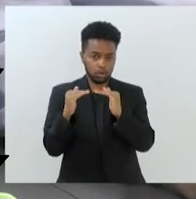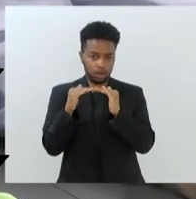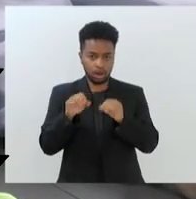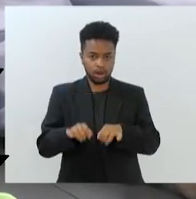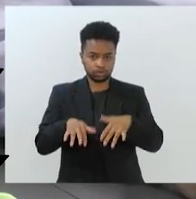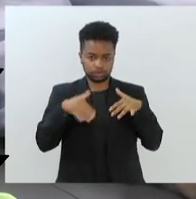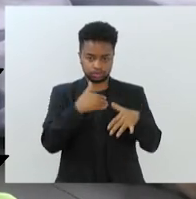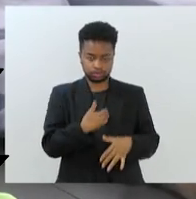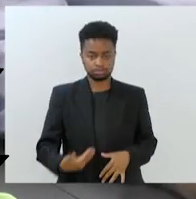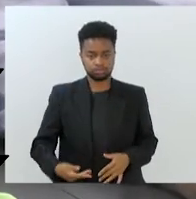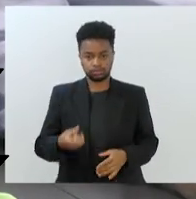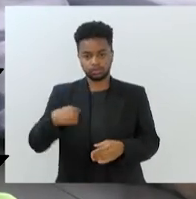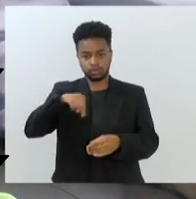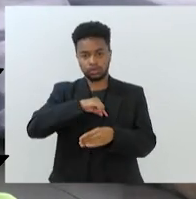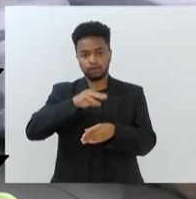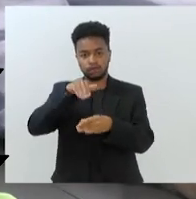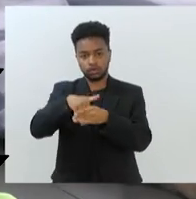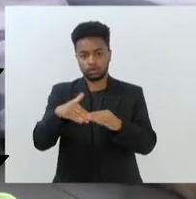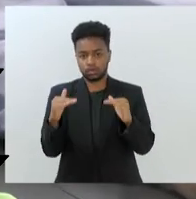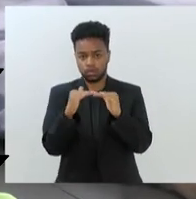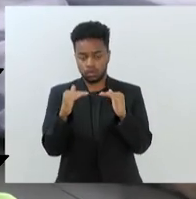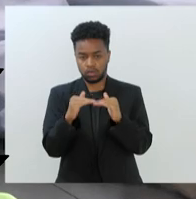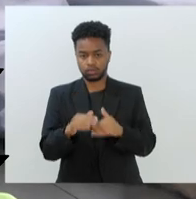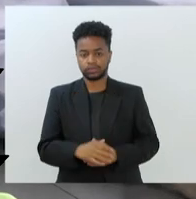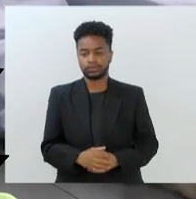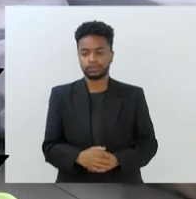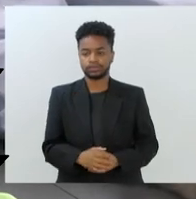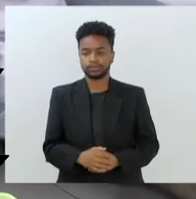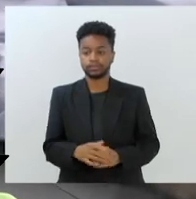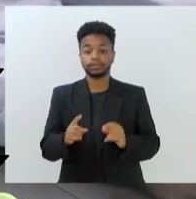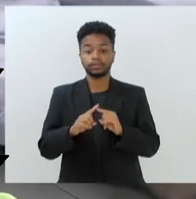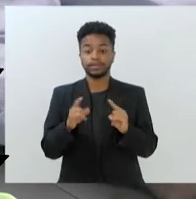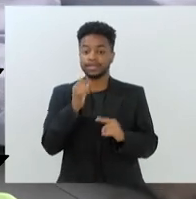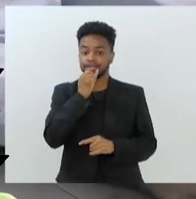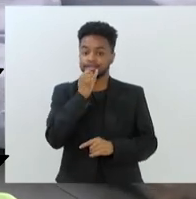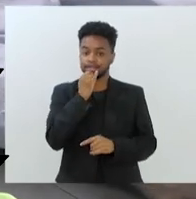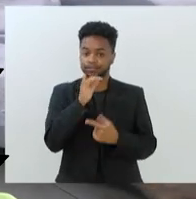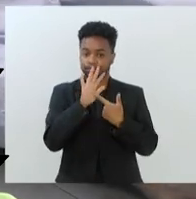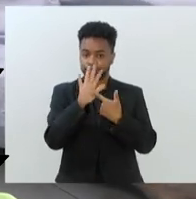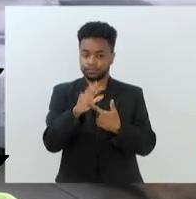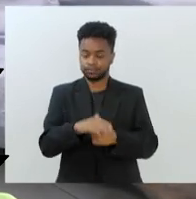votar favoravelmente a ela. Seguinte, eu, por exemplo, só para dar um exemplo.